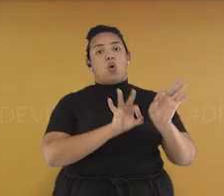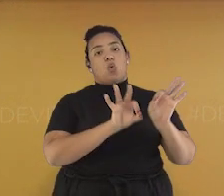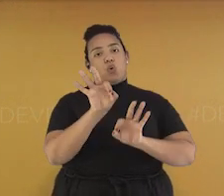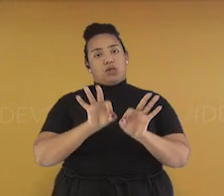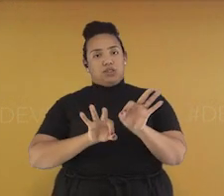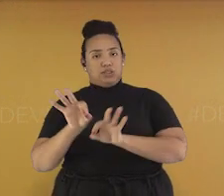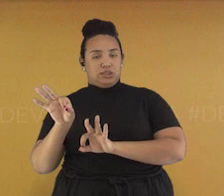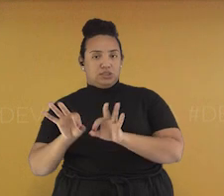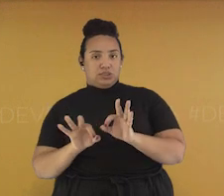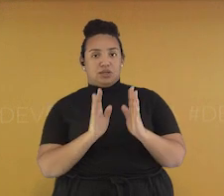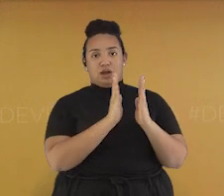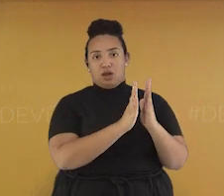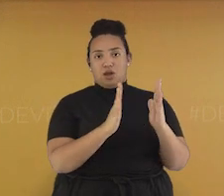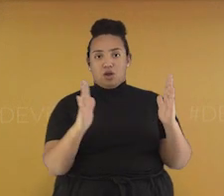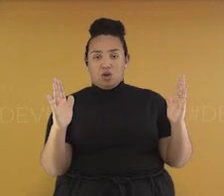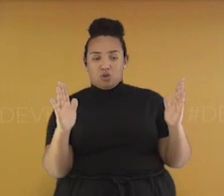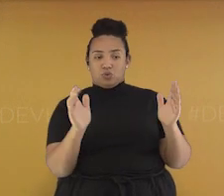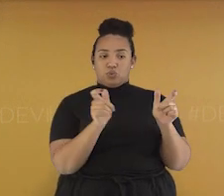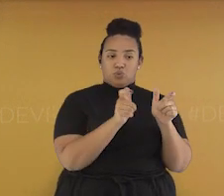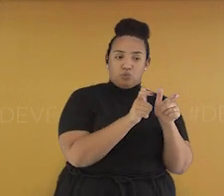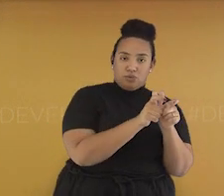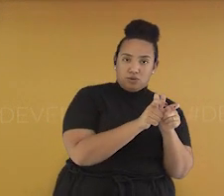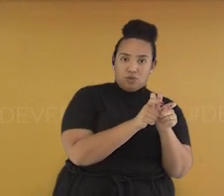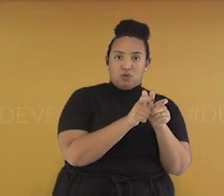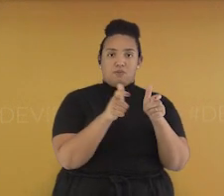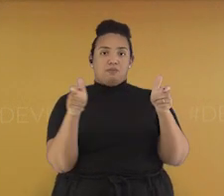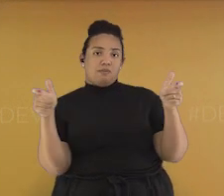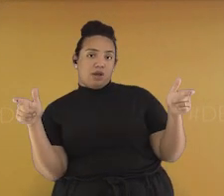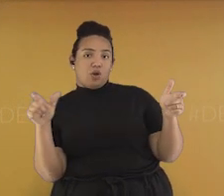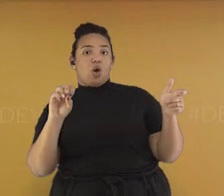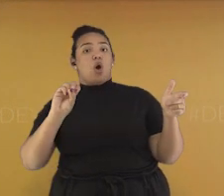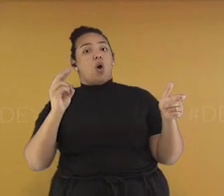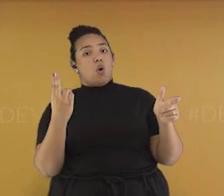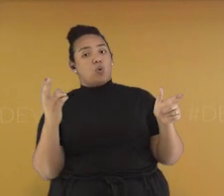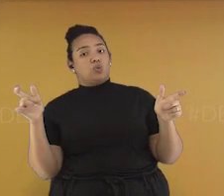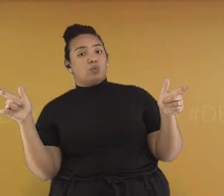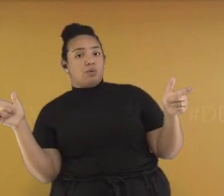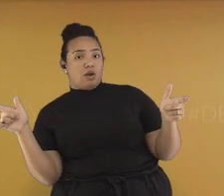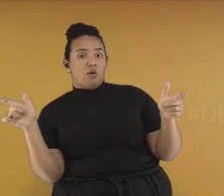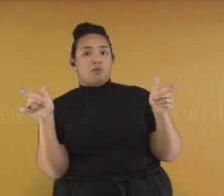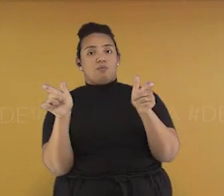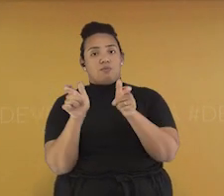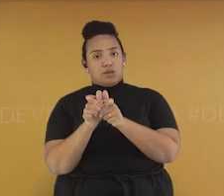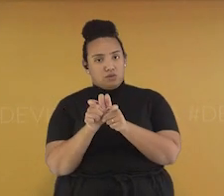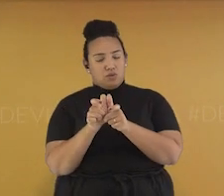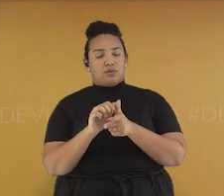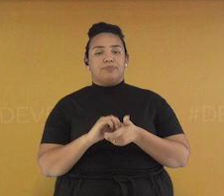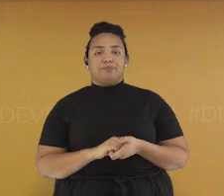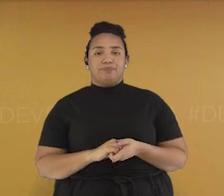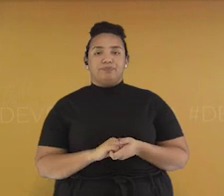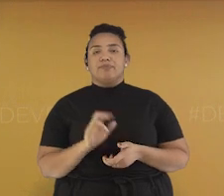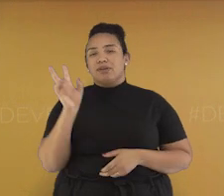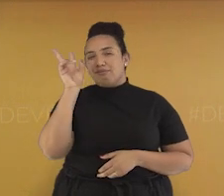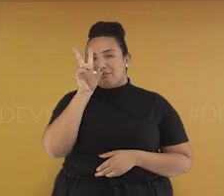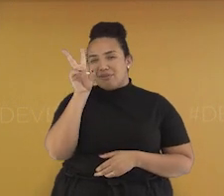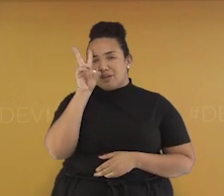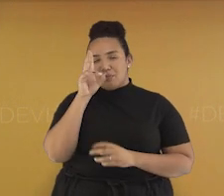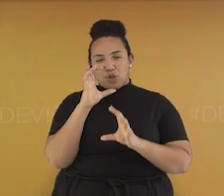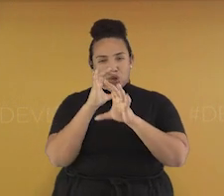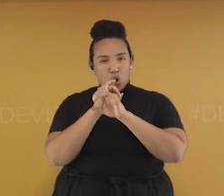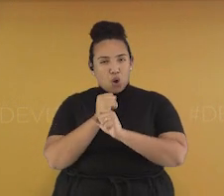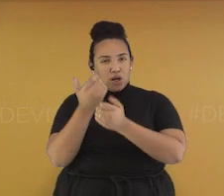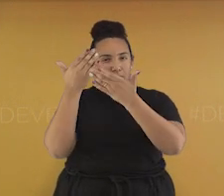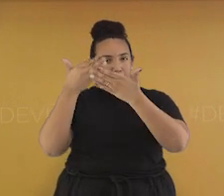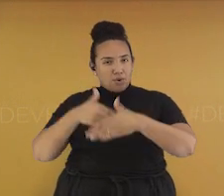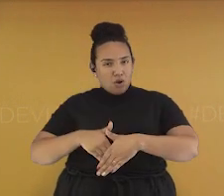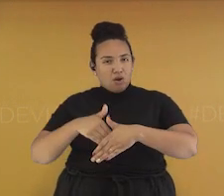valores de um conjunto em ordem crescente ou decrescente. Vamos pegar o exemplo das notas do início